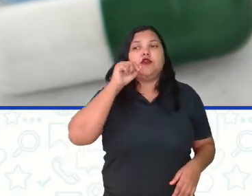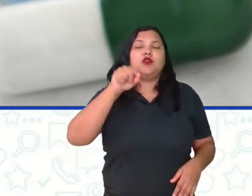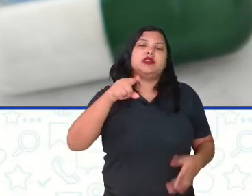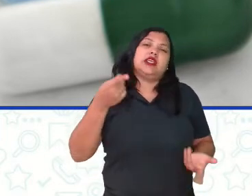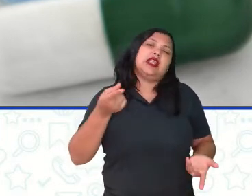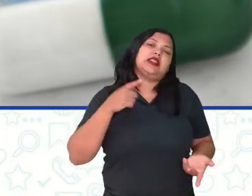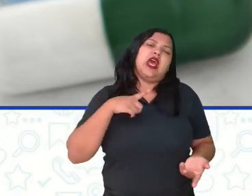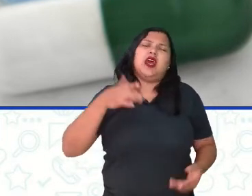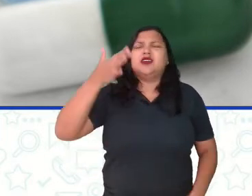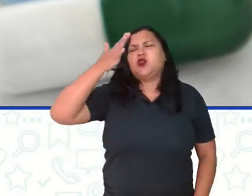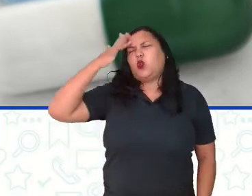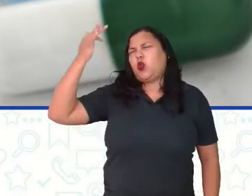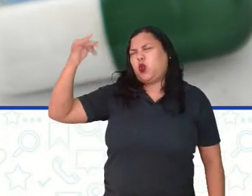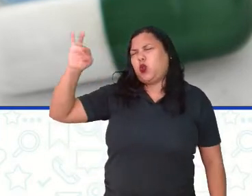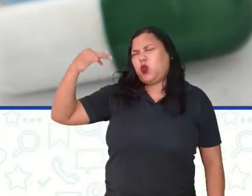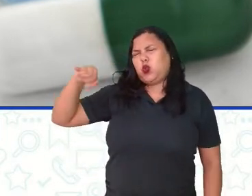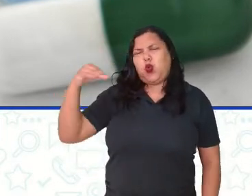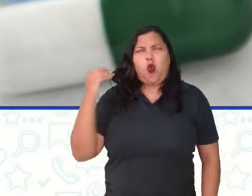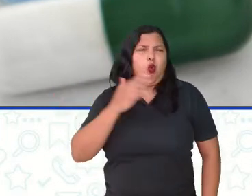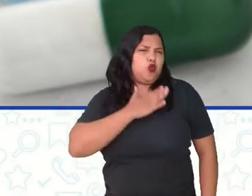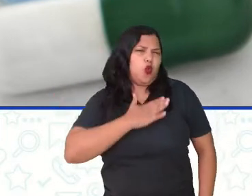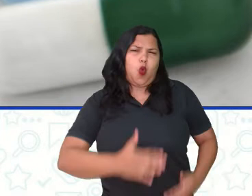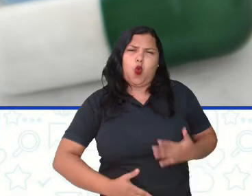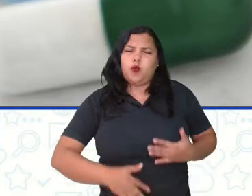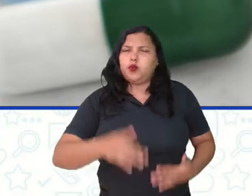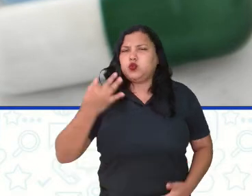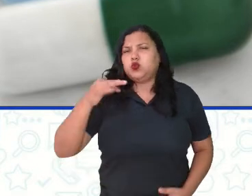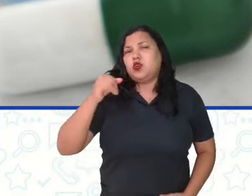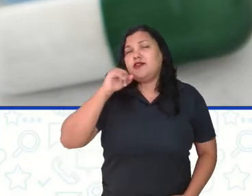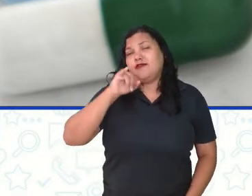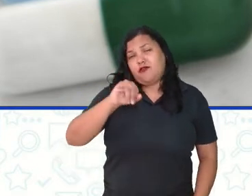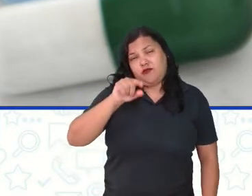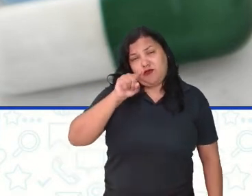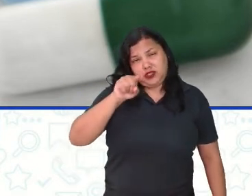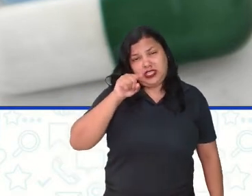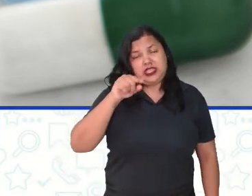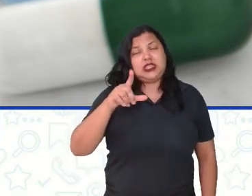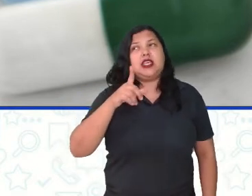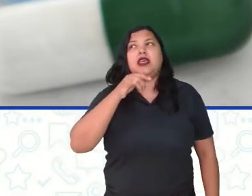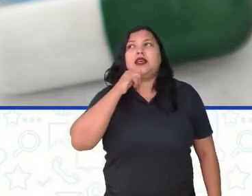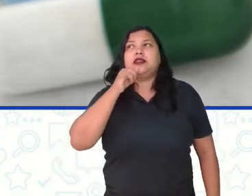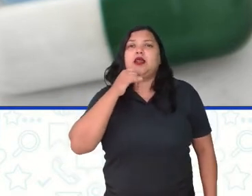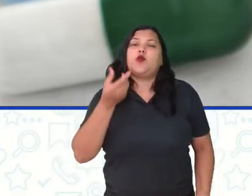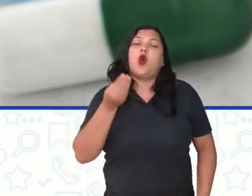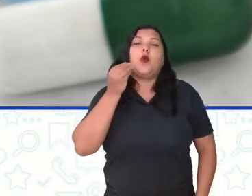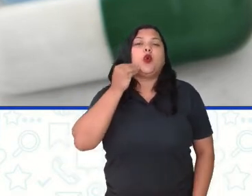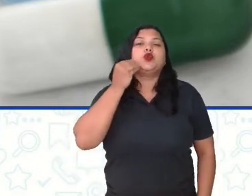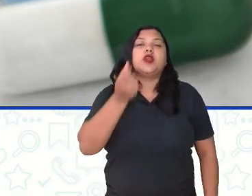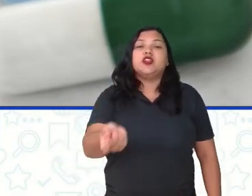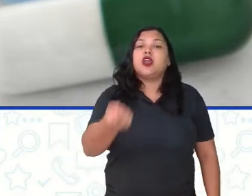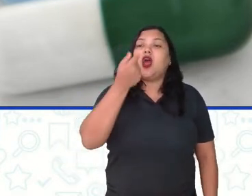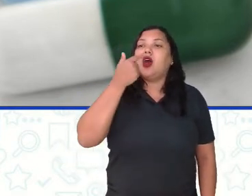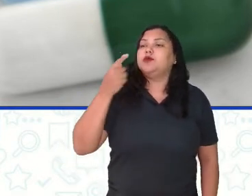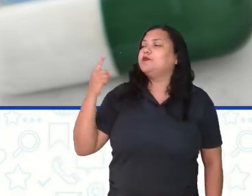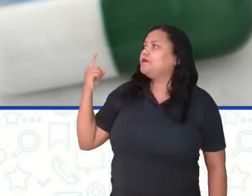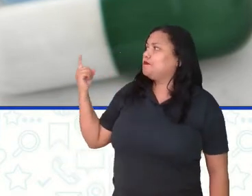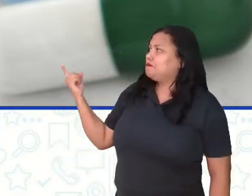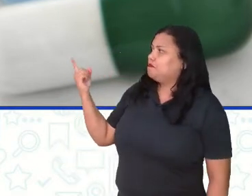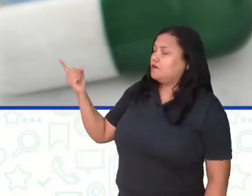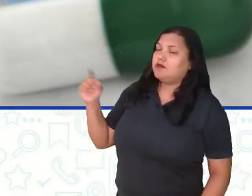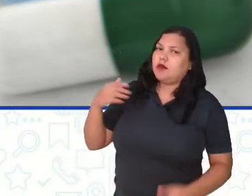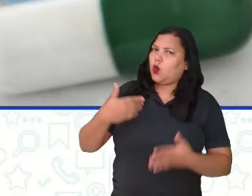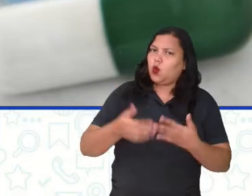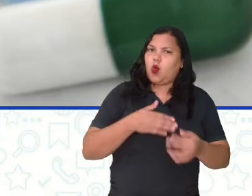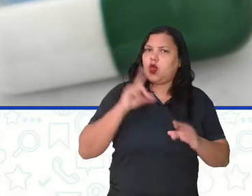determinado tipo de dor de cabeça, alguma dor, e você tem a possibilidade de tomar esses comprimidos aí. Então, dependendo